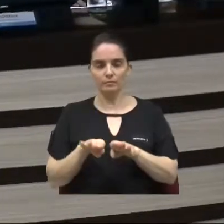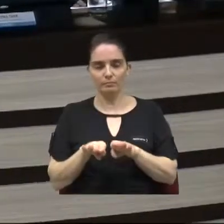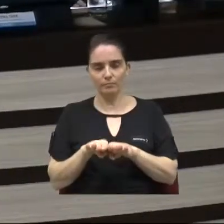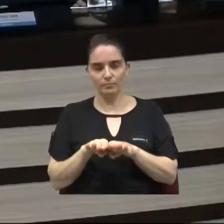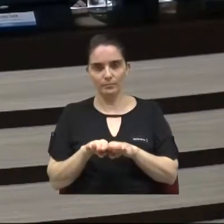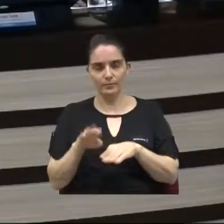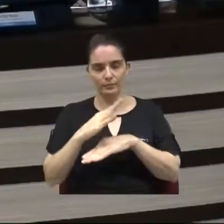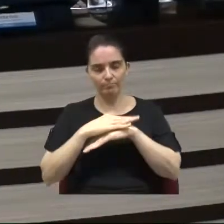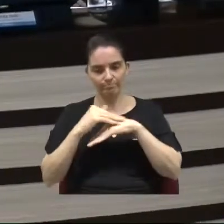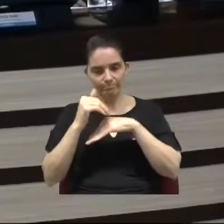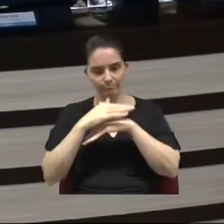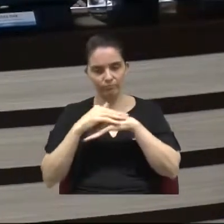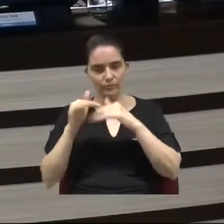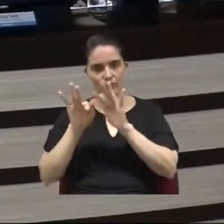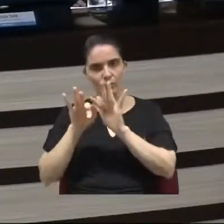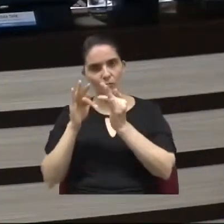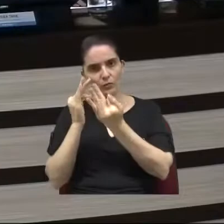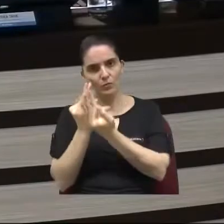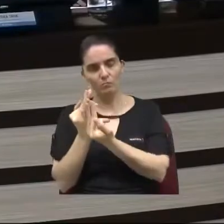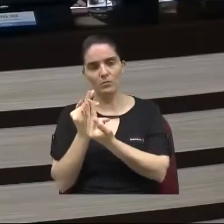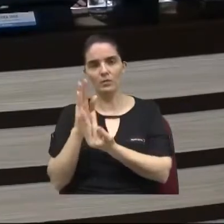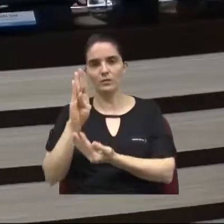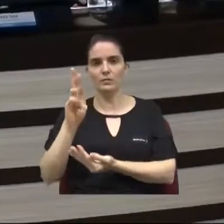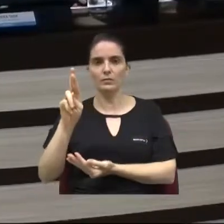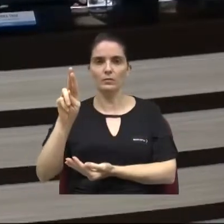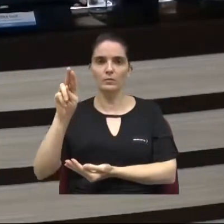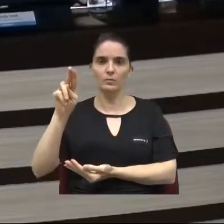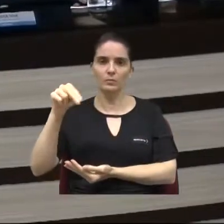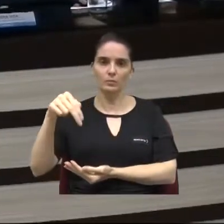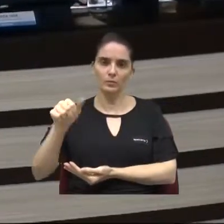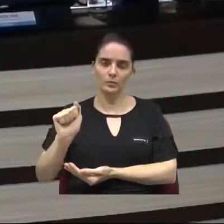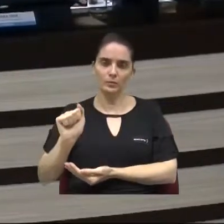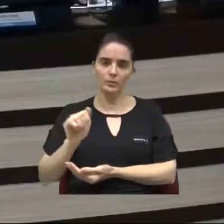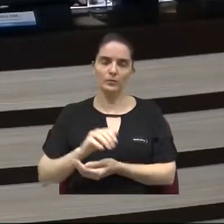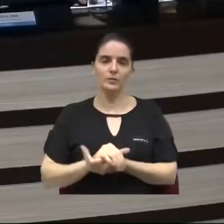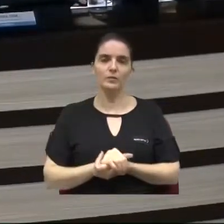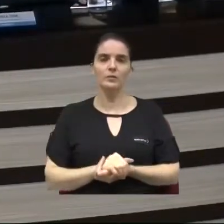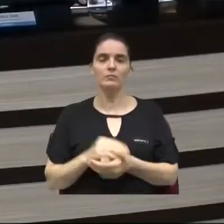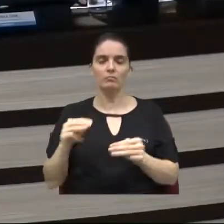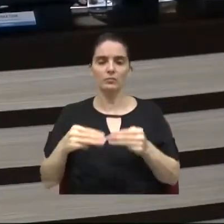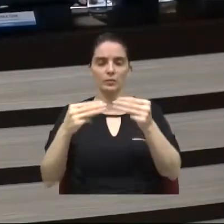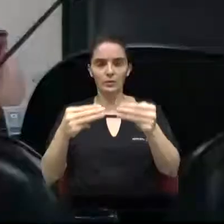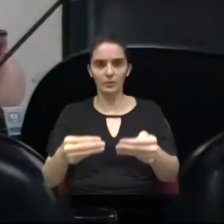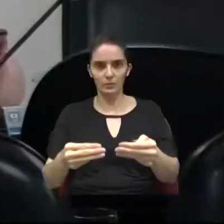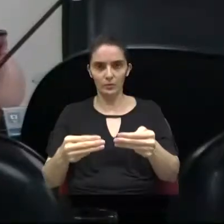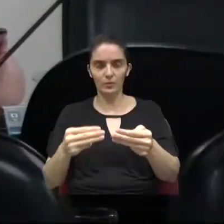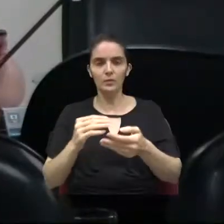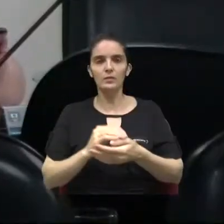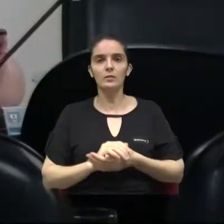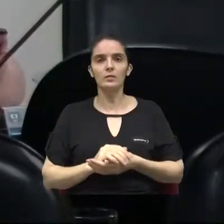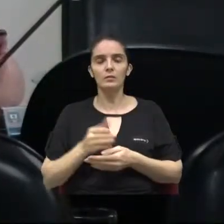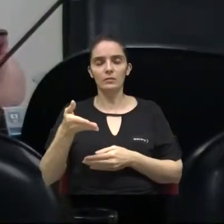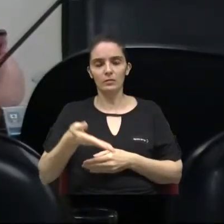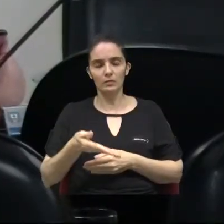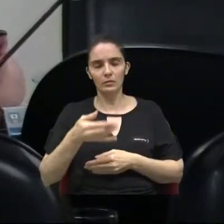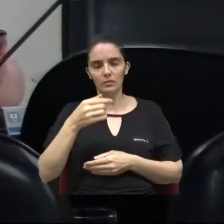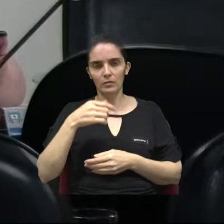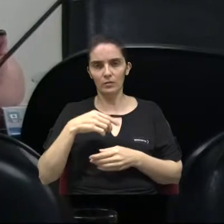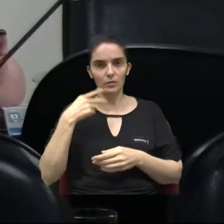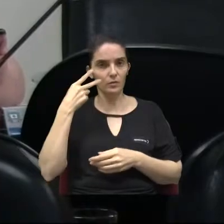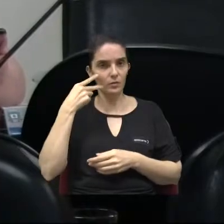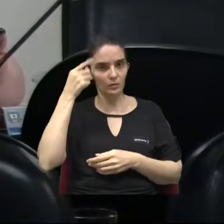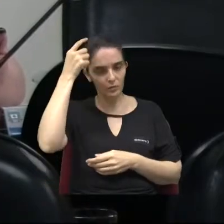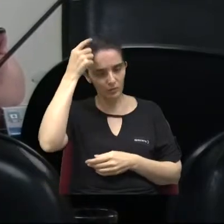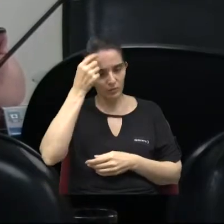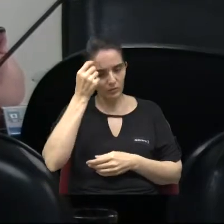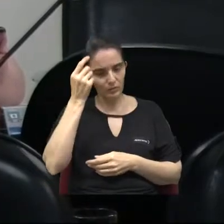solidarizar com a família da Bruna e, através da moção exposta aqui pelo vereador